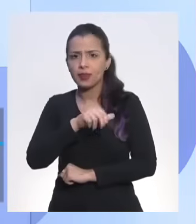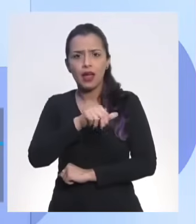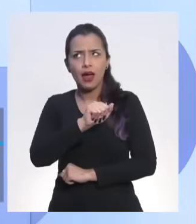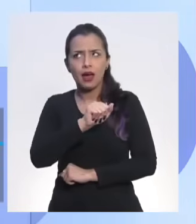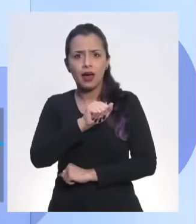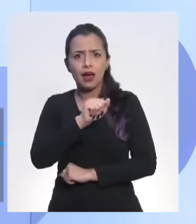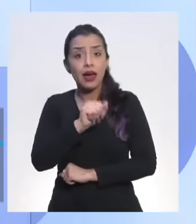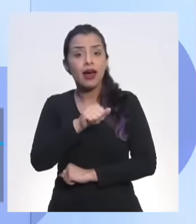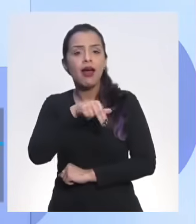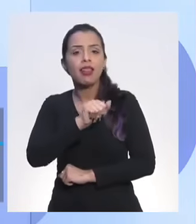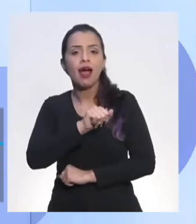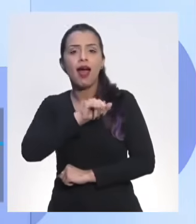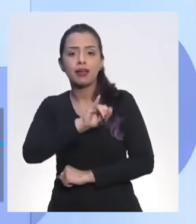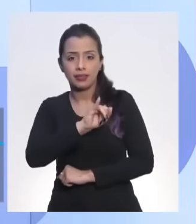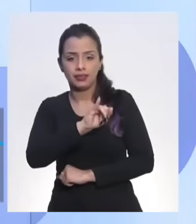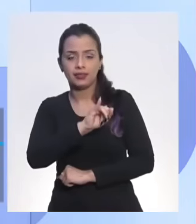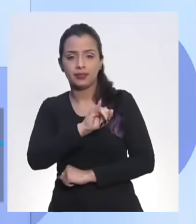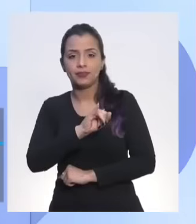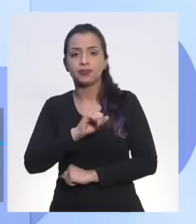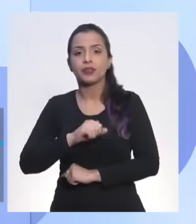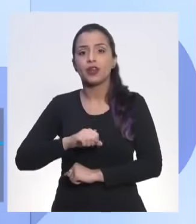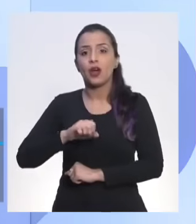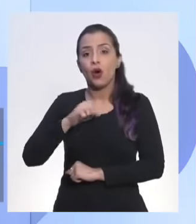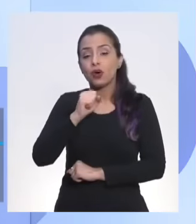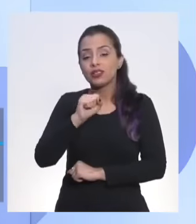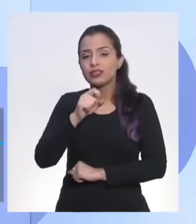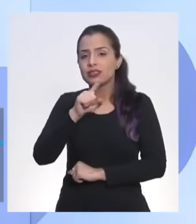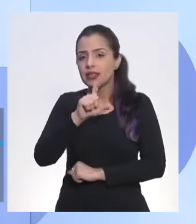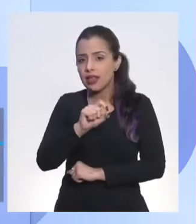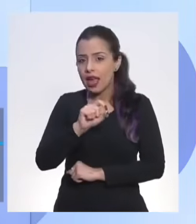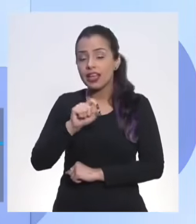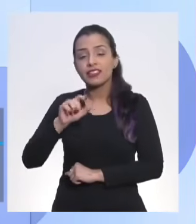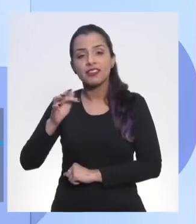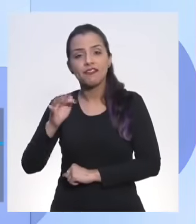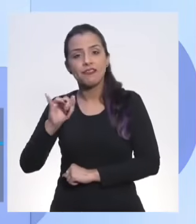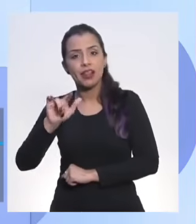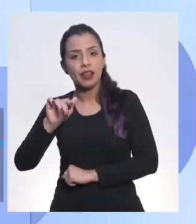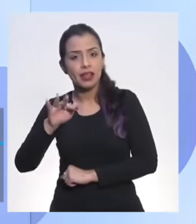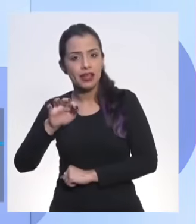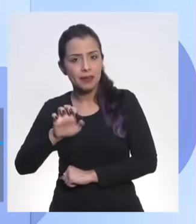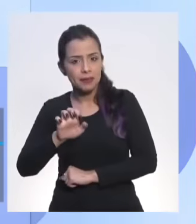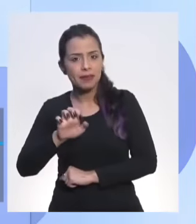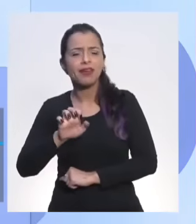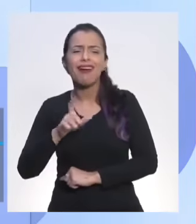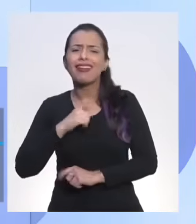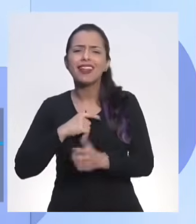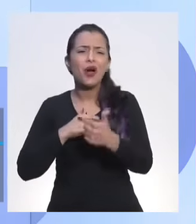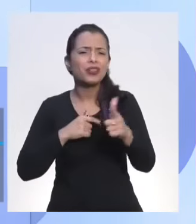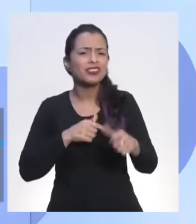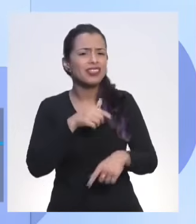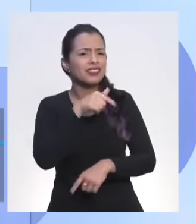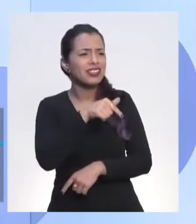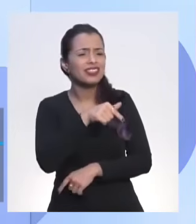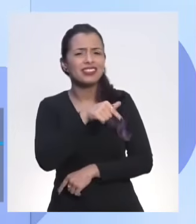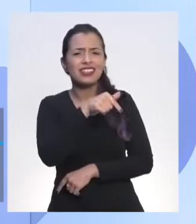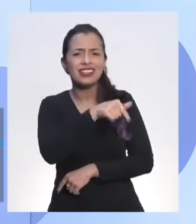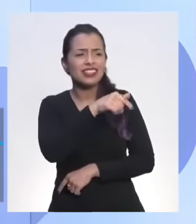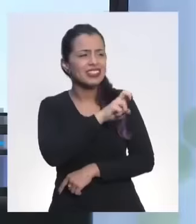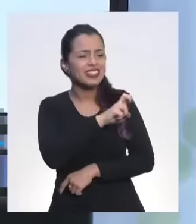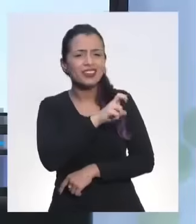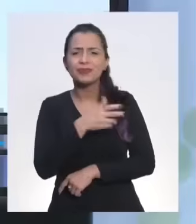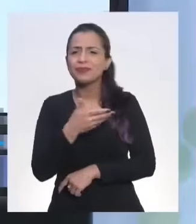Anaí, 810. Felipe, 810. Tem 765. E agora? Beleza.